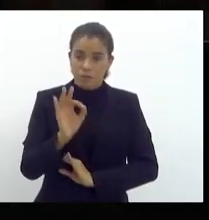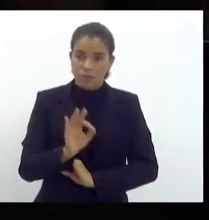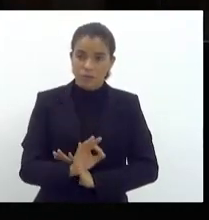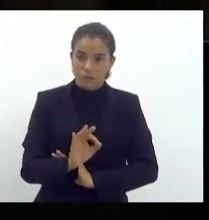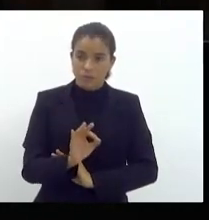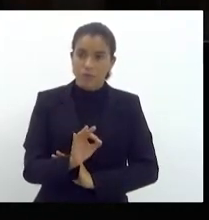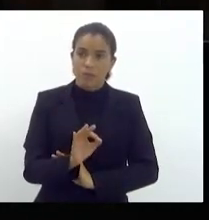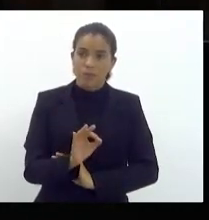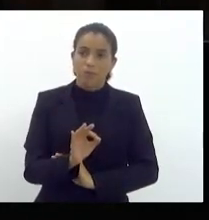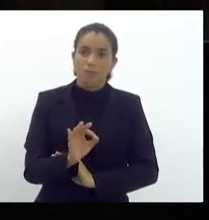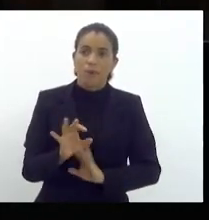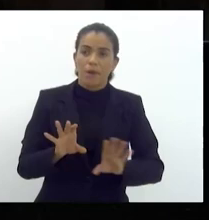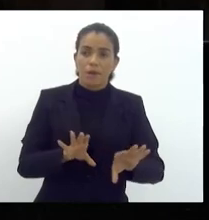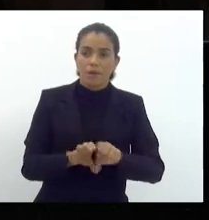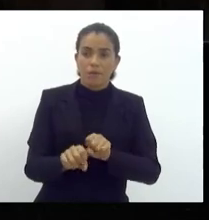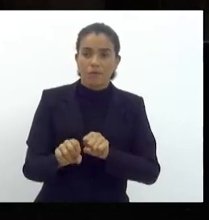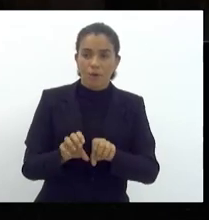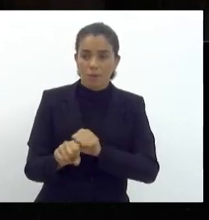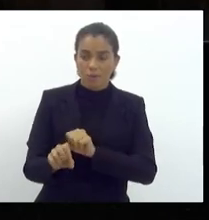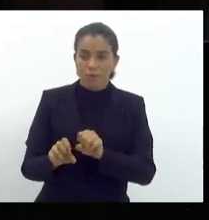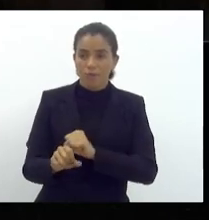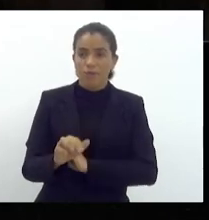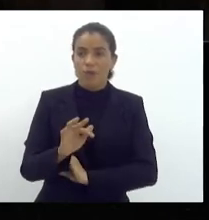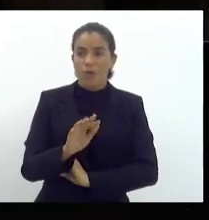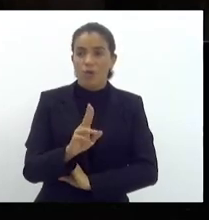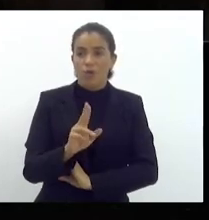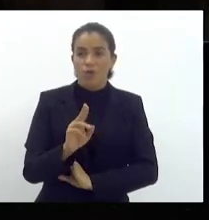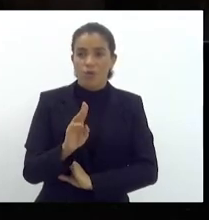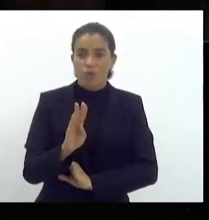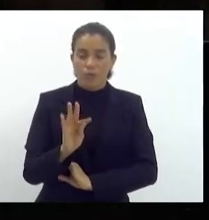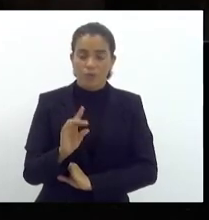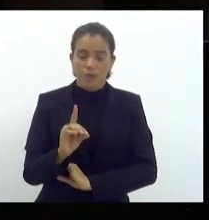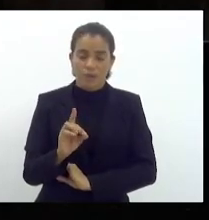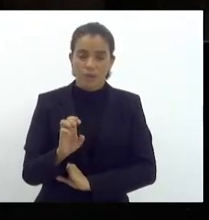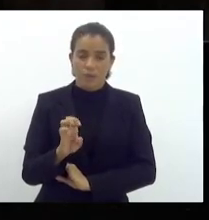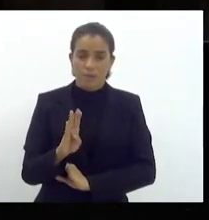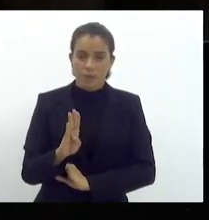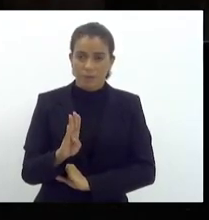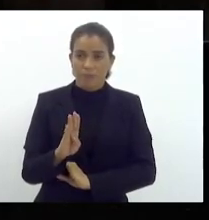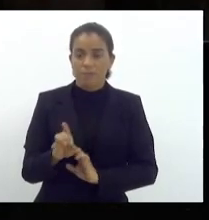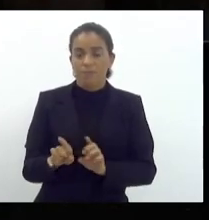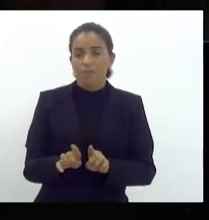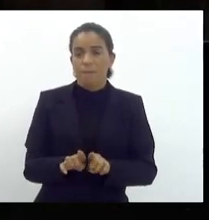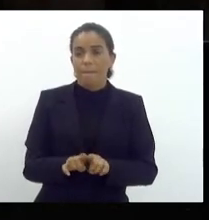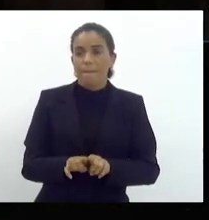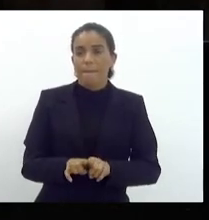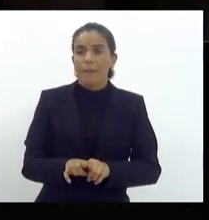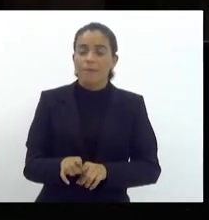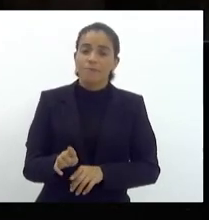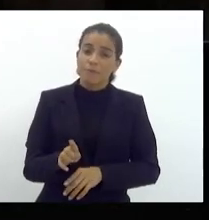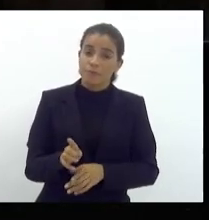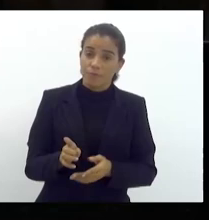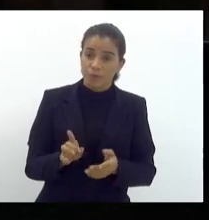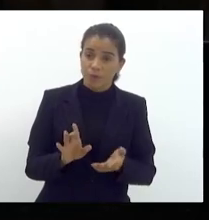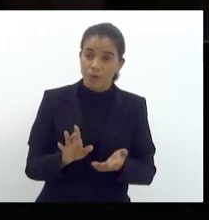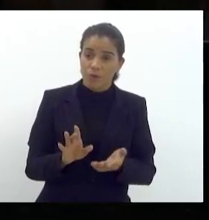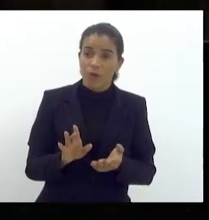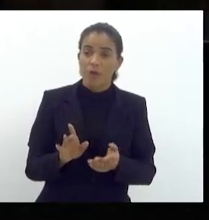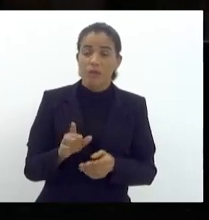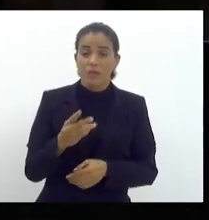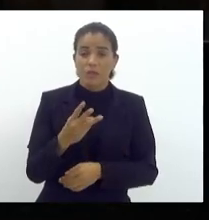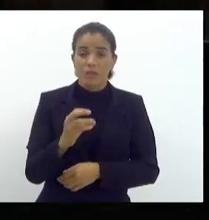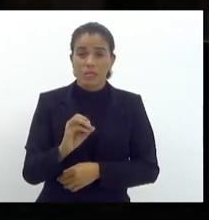para a formação do fundeb conforme determinação legal do restante